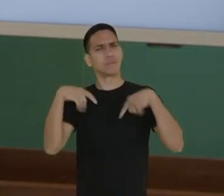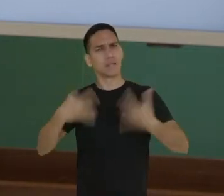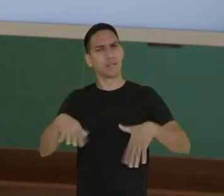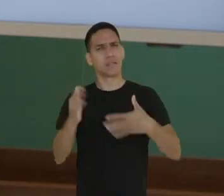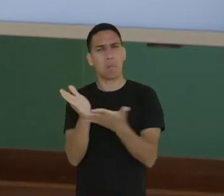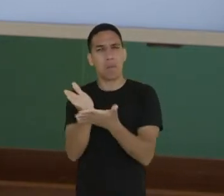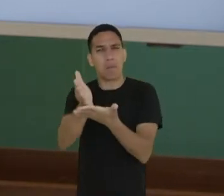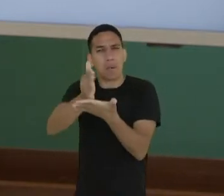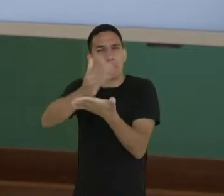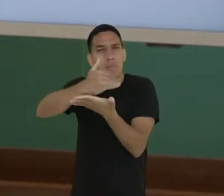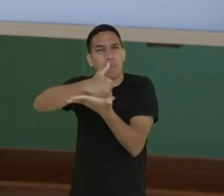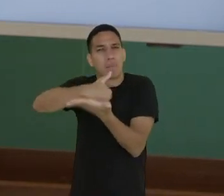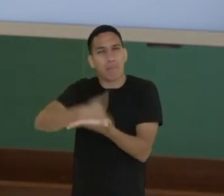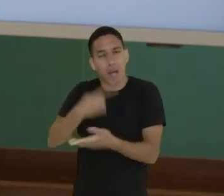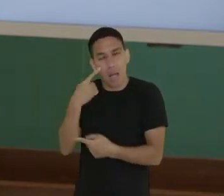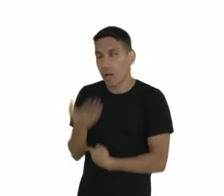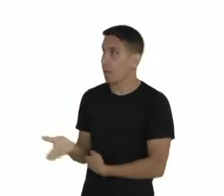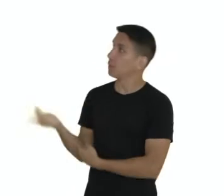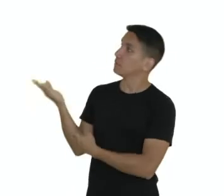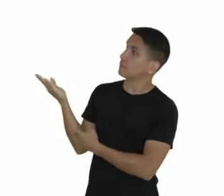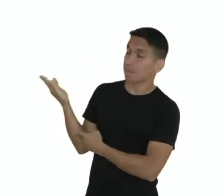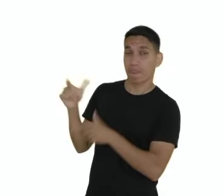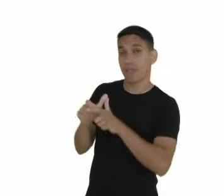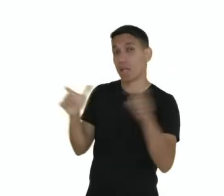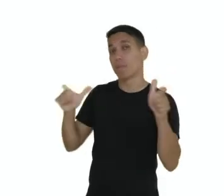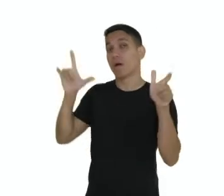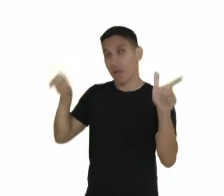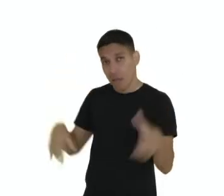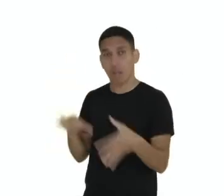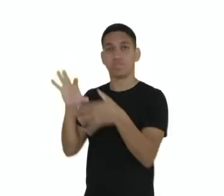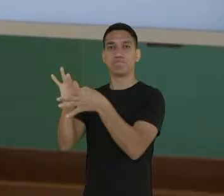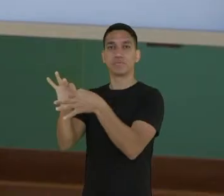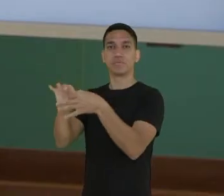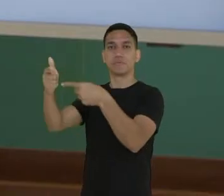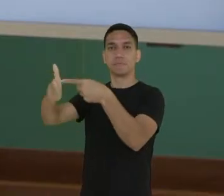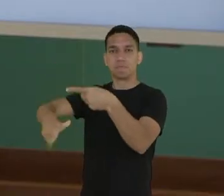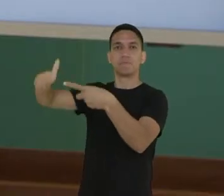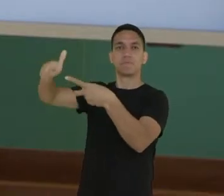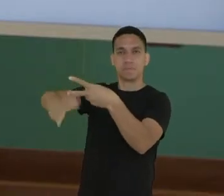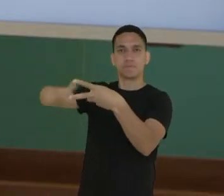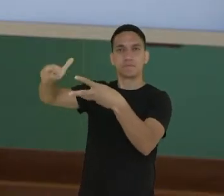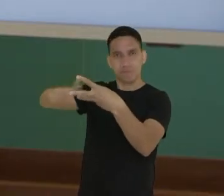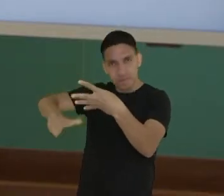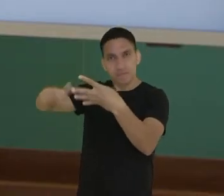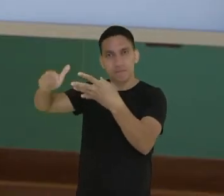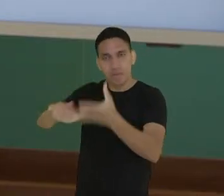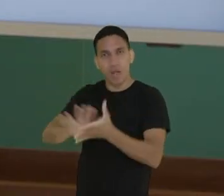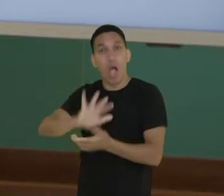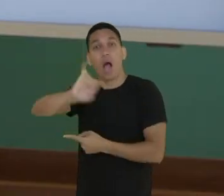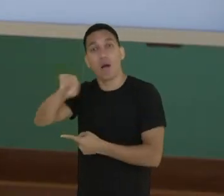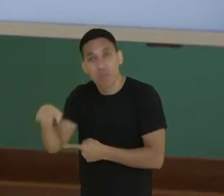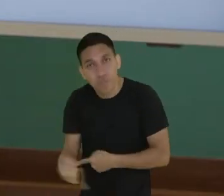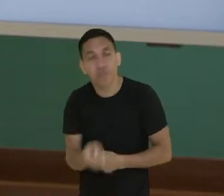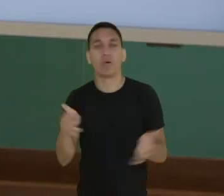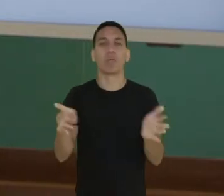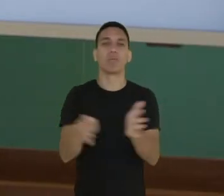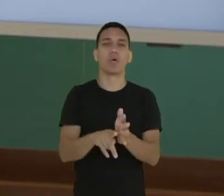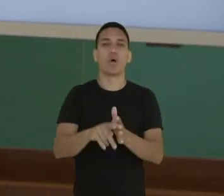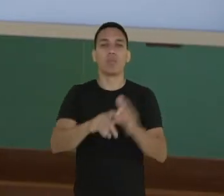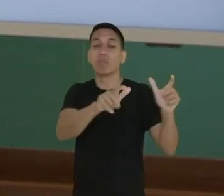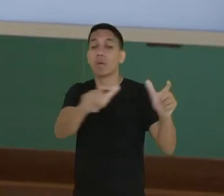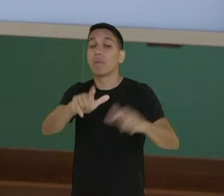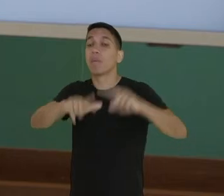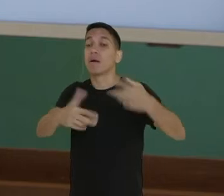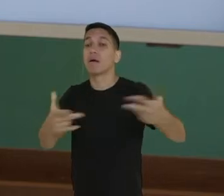matriz, basicamente, ela é de origem renovável, certo? E aproveitando os recursos do local.